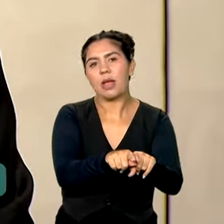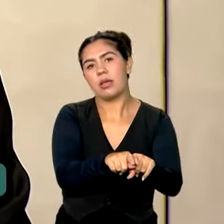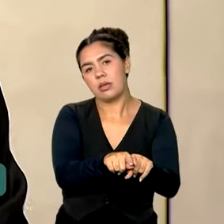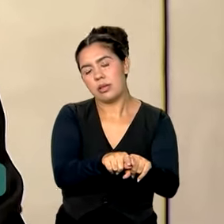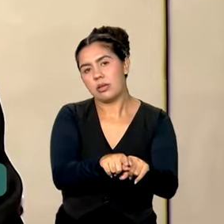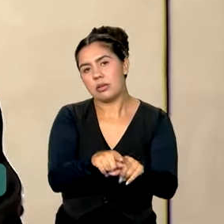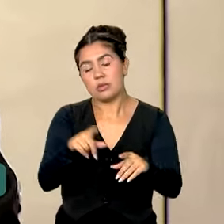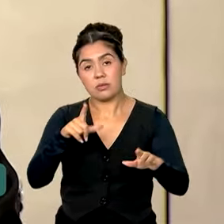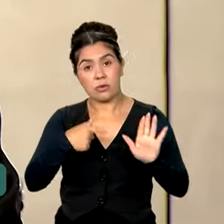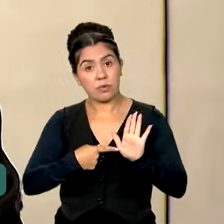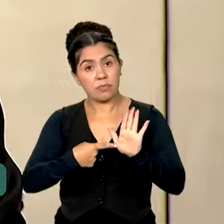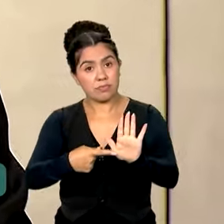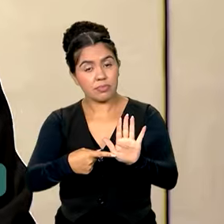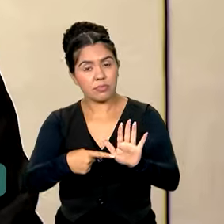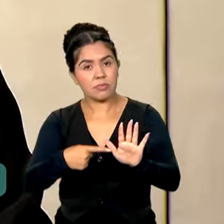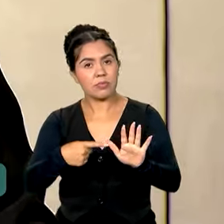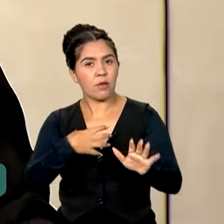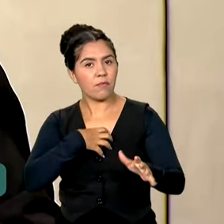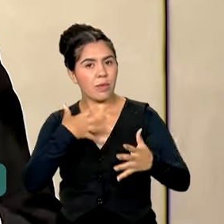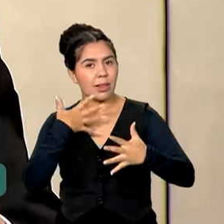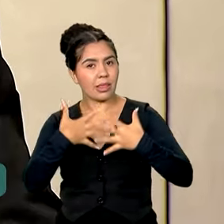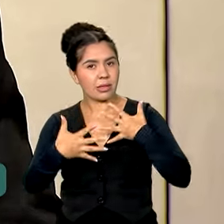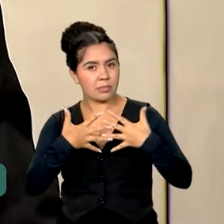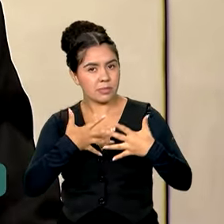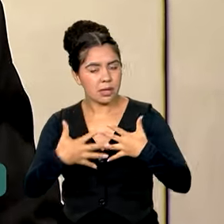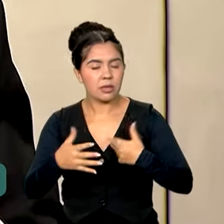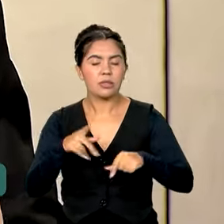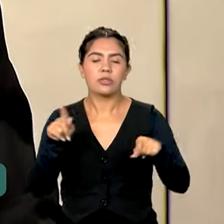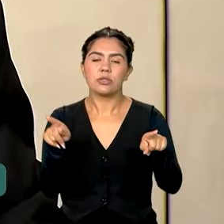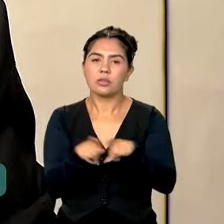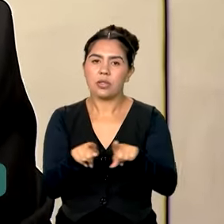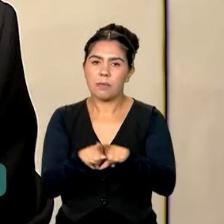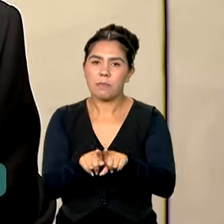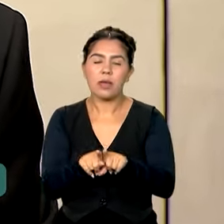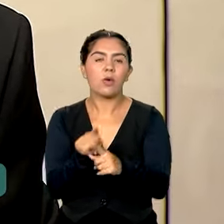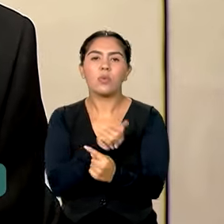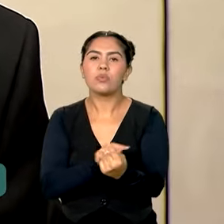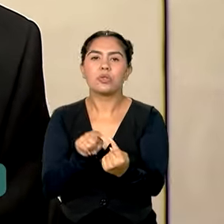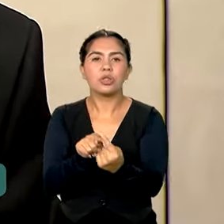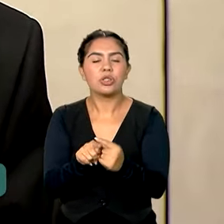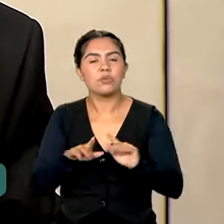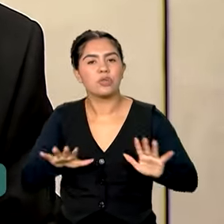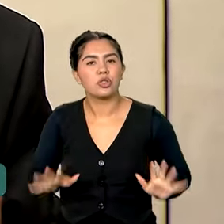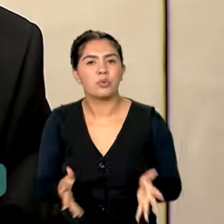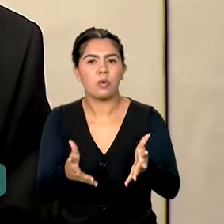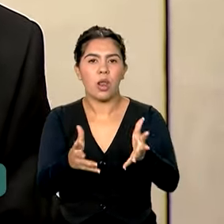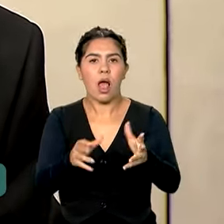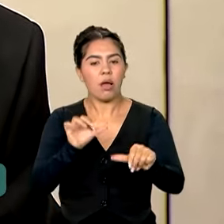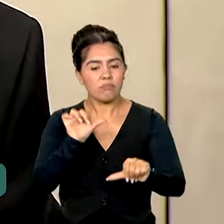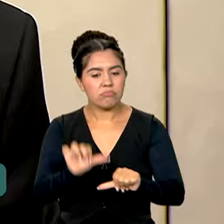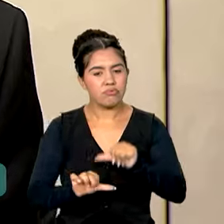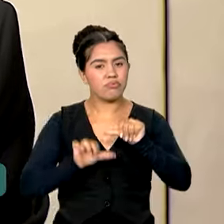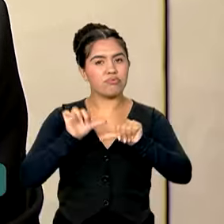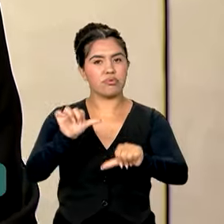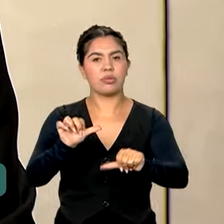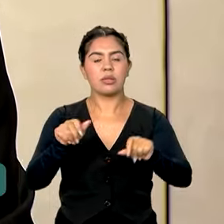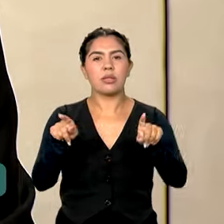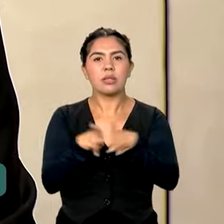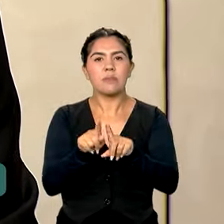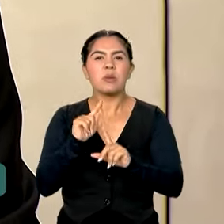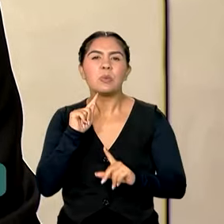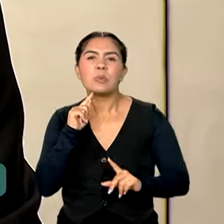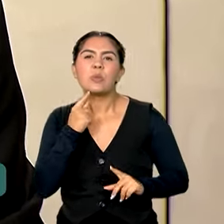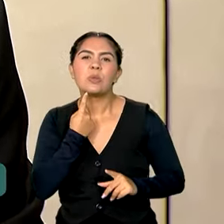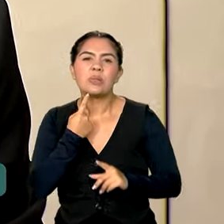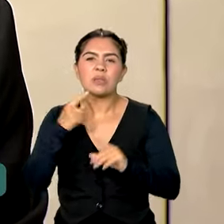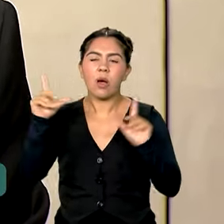maneira transparente e, ao mesmo tempo, procurando estimular inovação, estimular